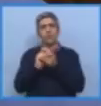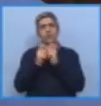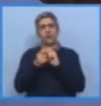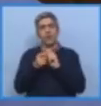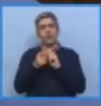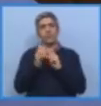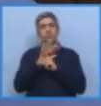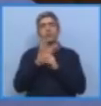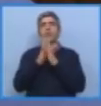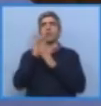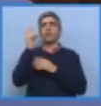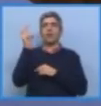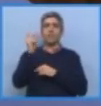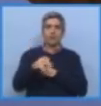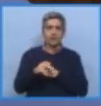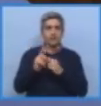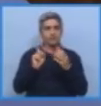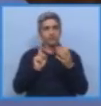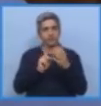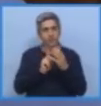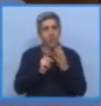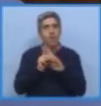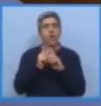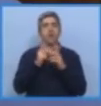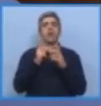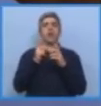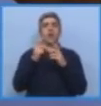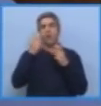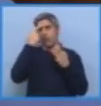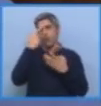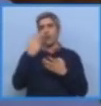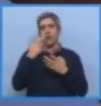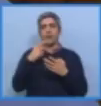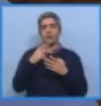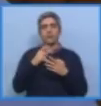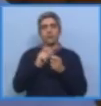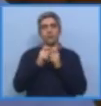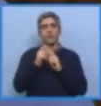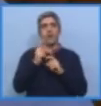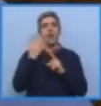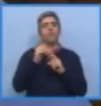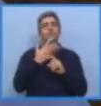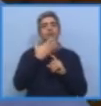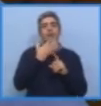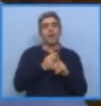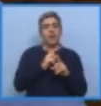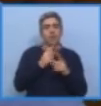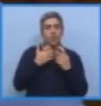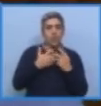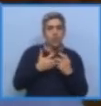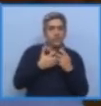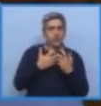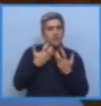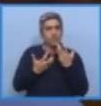com a manifestação de Deus que vem ao meio deles. Eles estavam tanto quanto descrentes, já